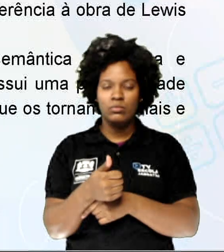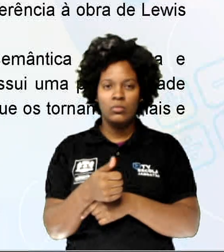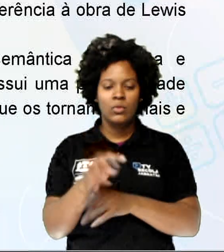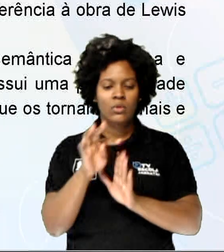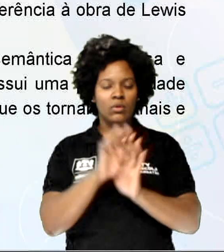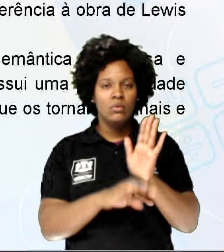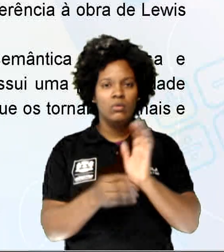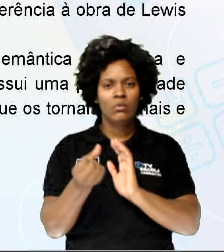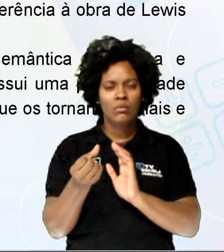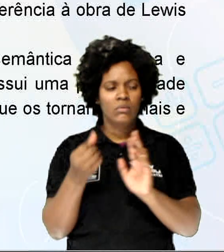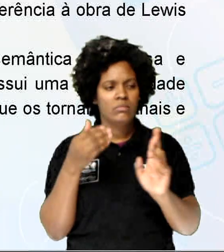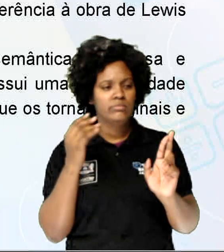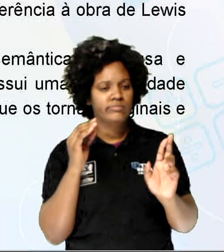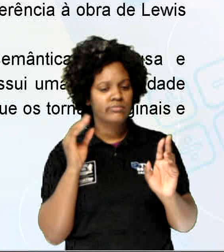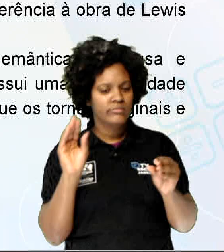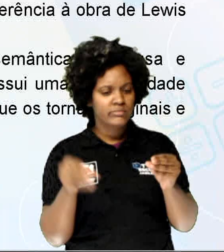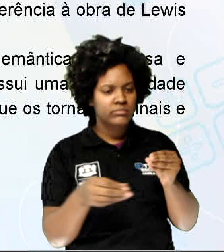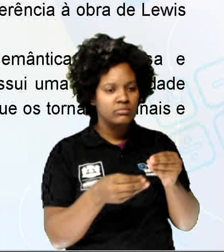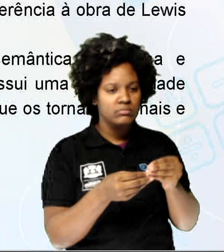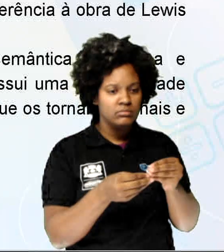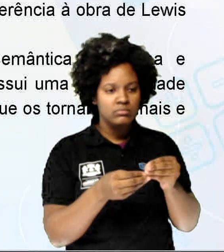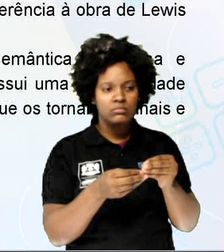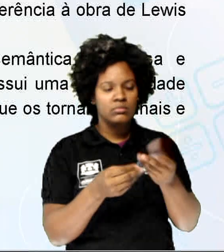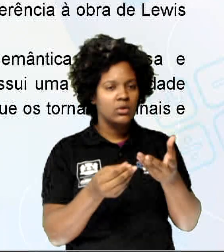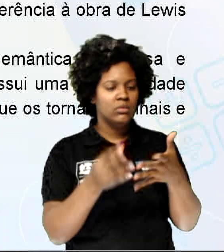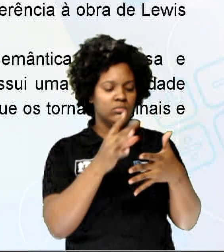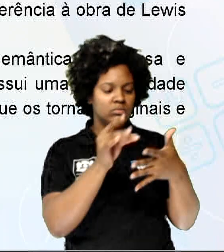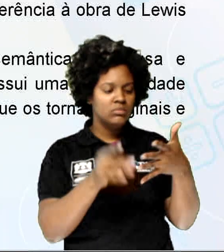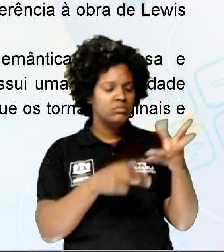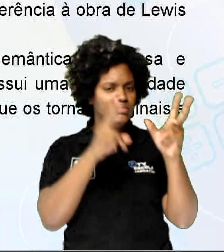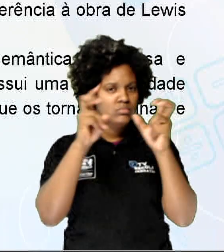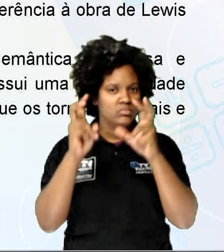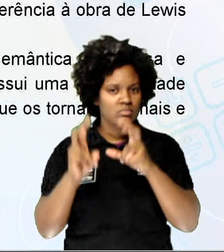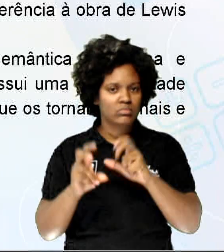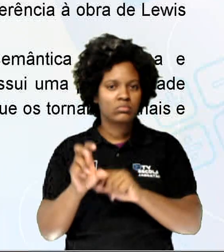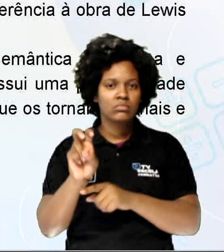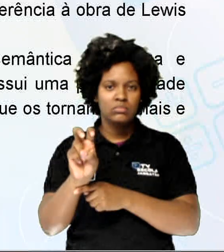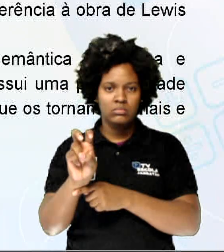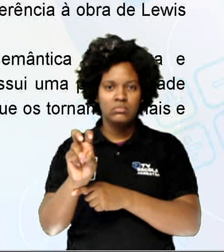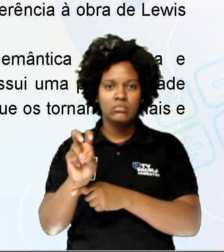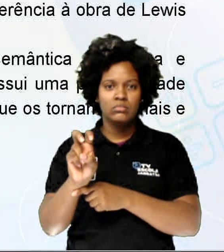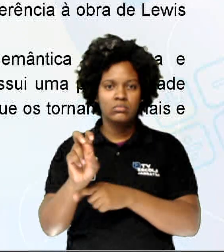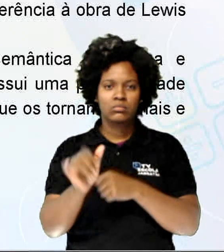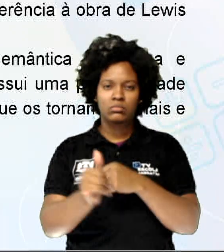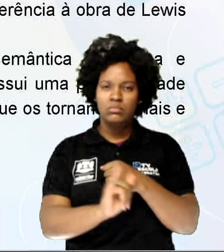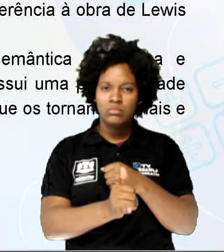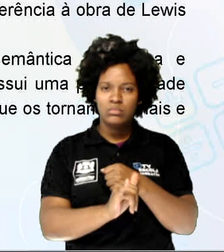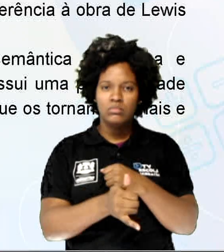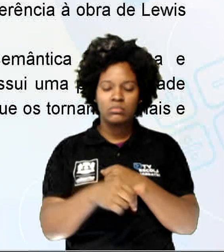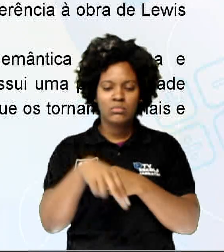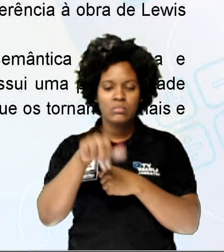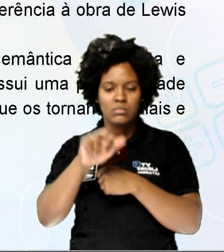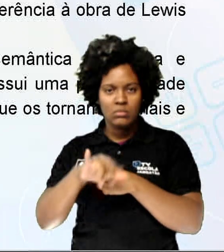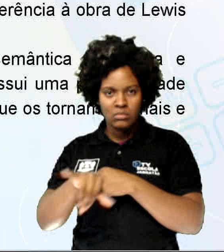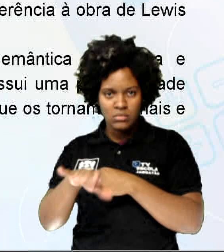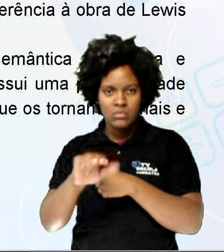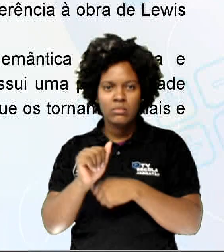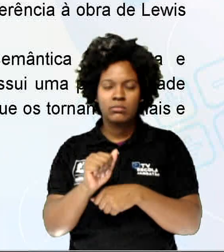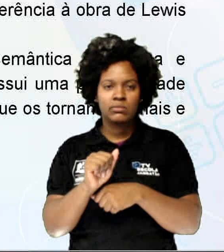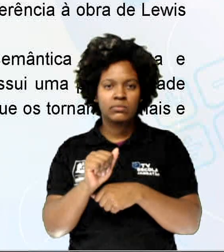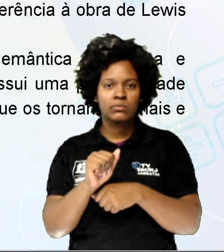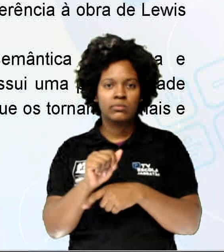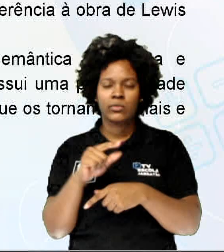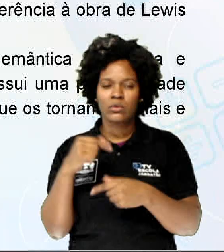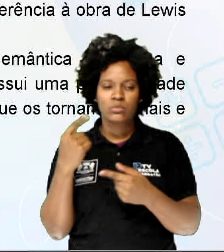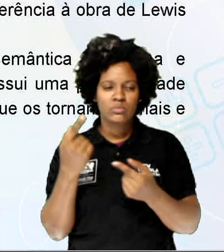6 remete explicitamente ao objeto temático do texto 5, As Crônicas de Nárnia. Assim,